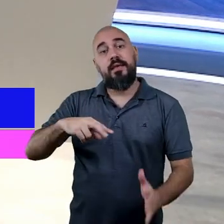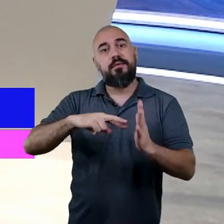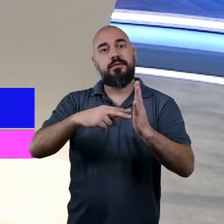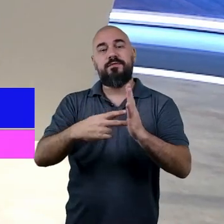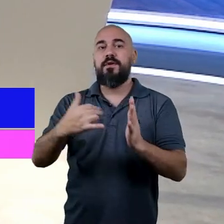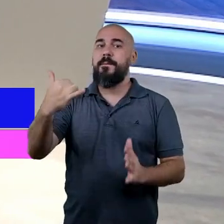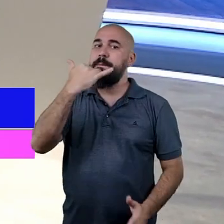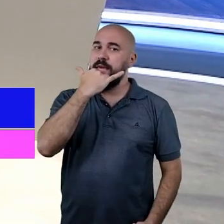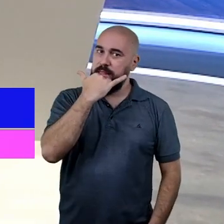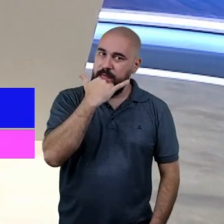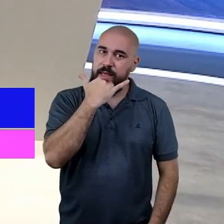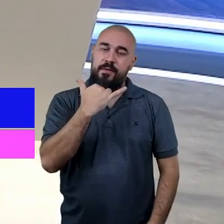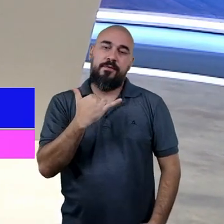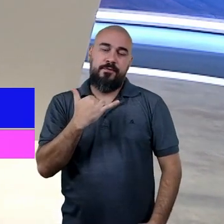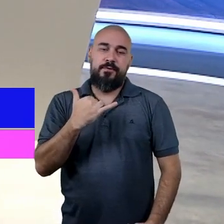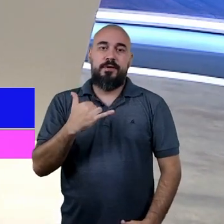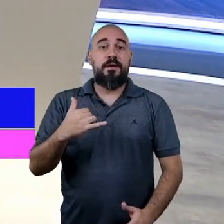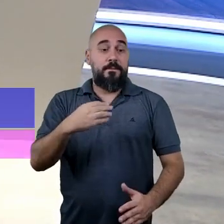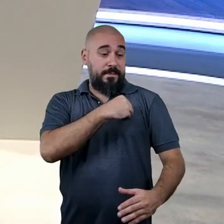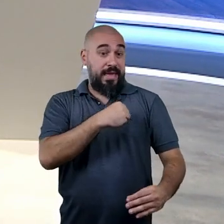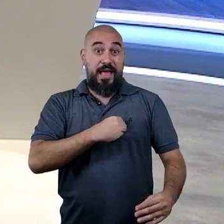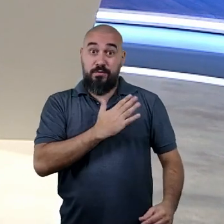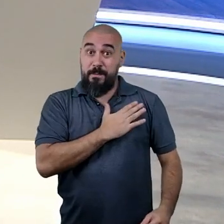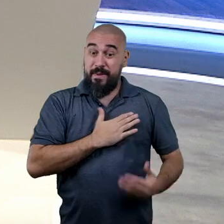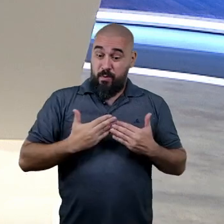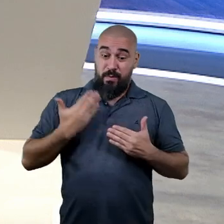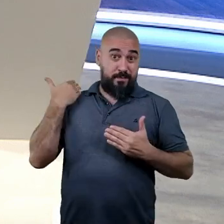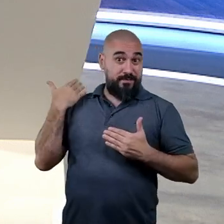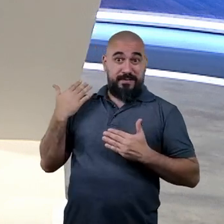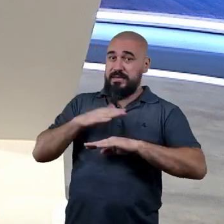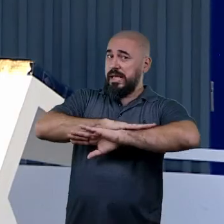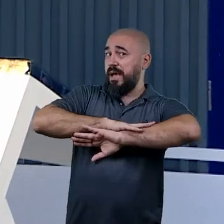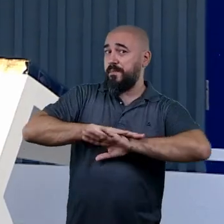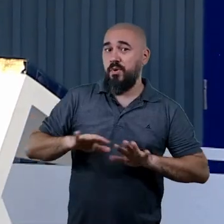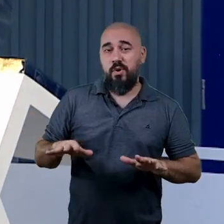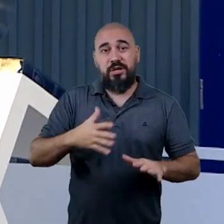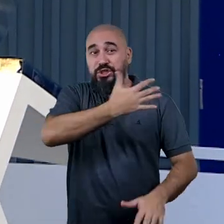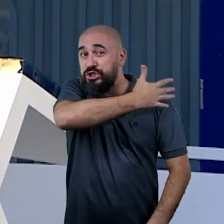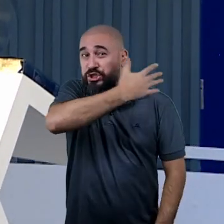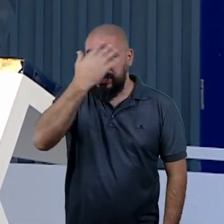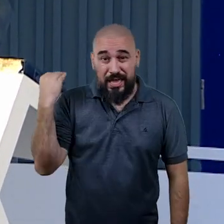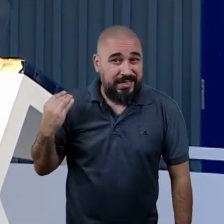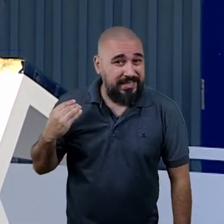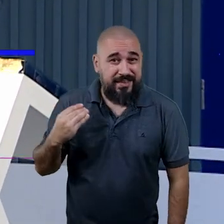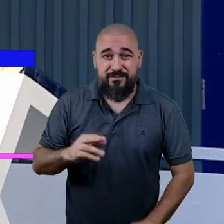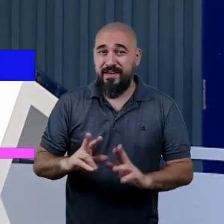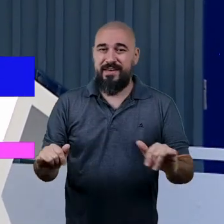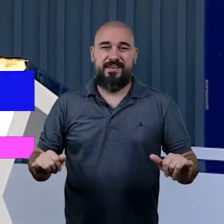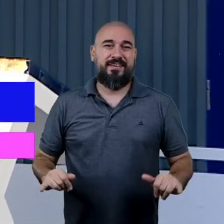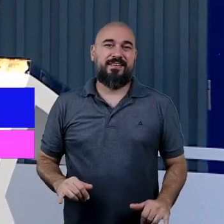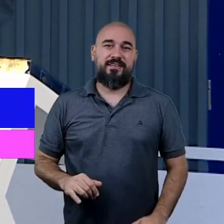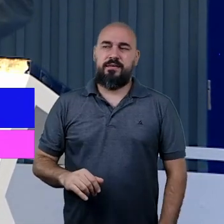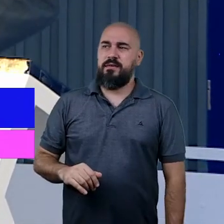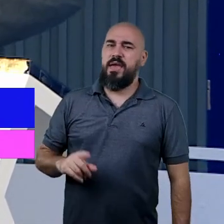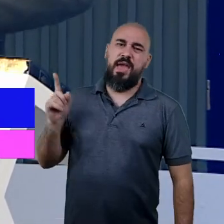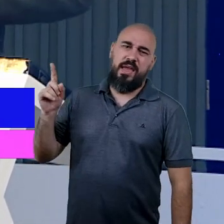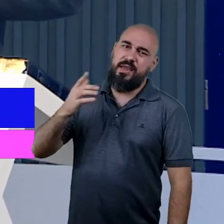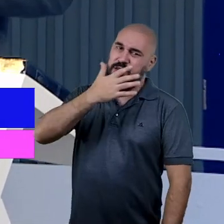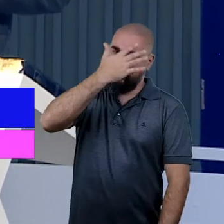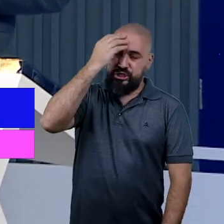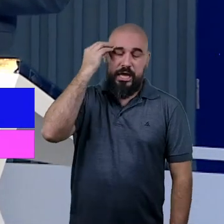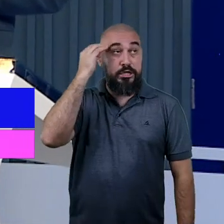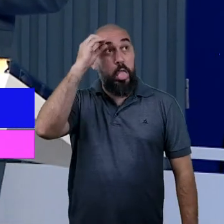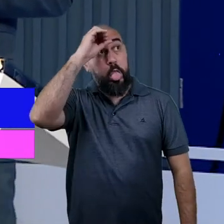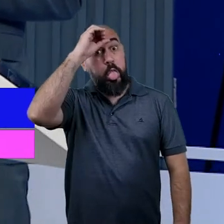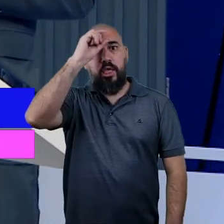vai se lembrar dos nossos pecados. Ele vai esquecer. Não que Deus tenha qualquer problema de amnésia, ou que Deus